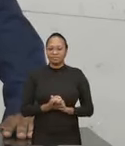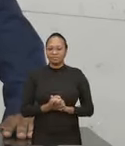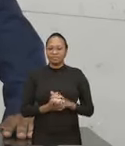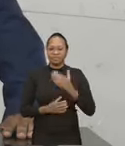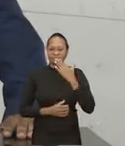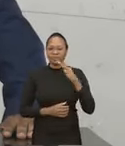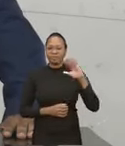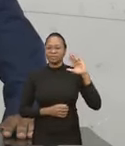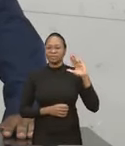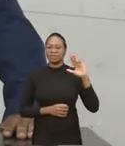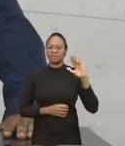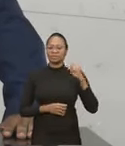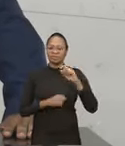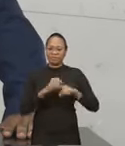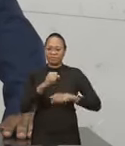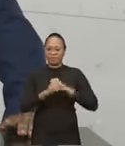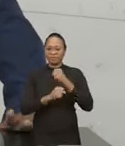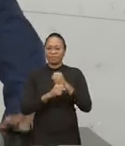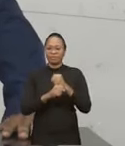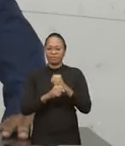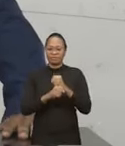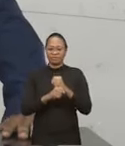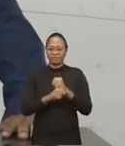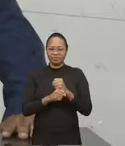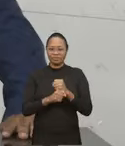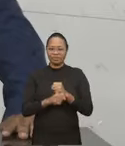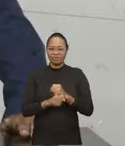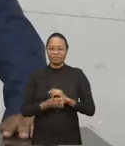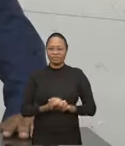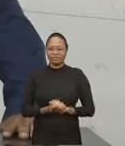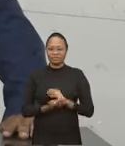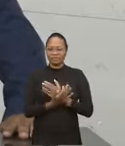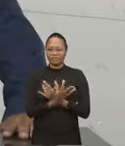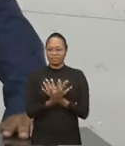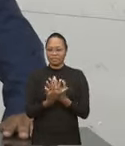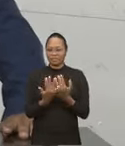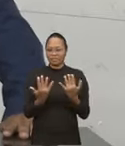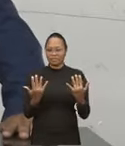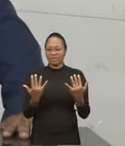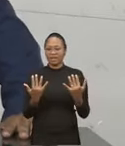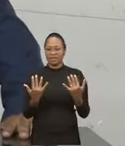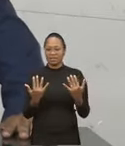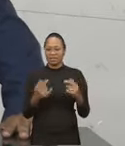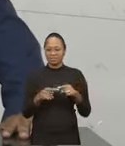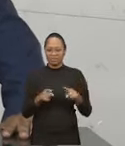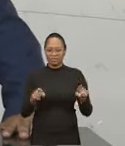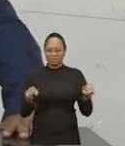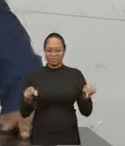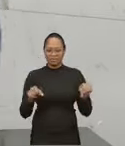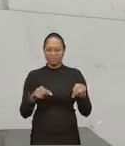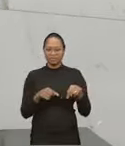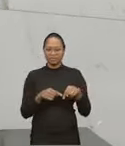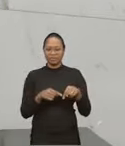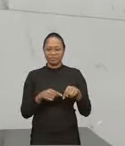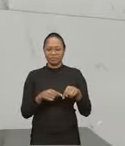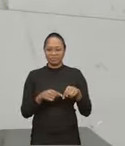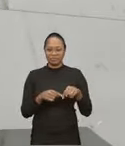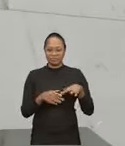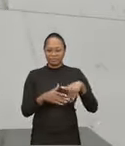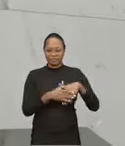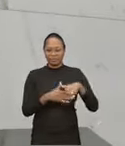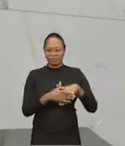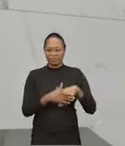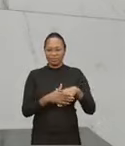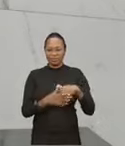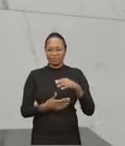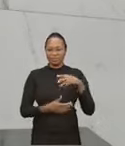comprometeu que ano que vem vai colocar grama no campo da comunidade de Areias. Aí Dentinho vem aqui